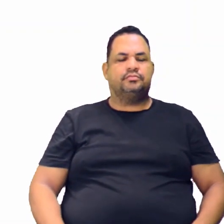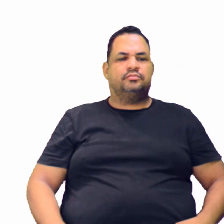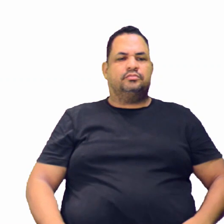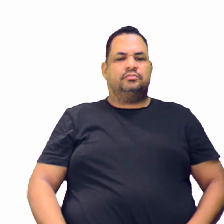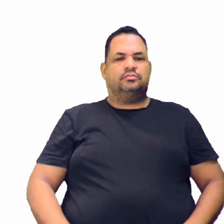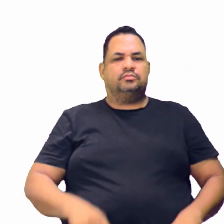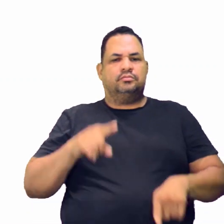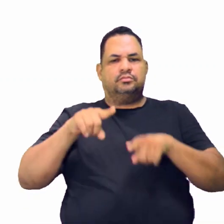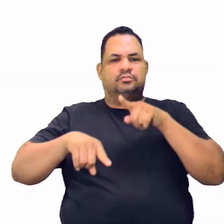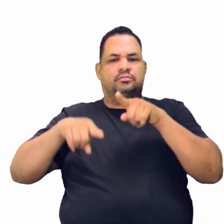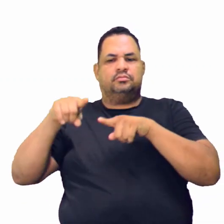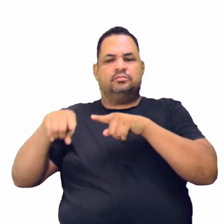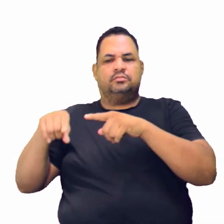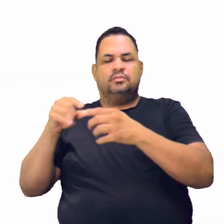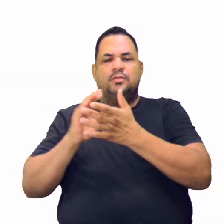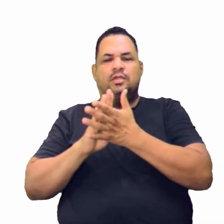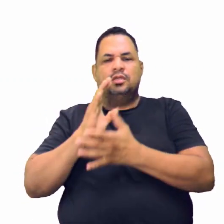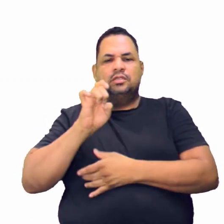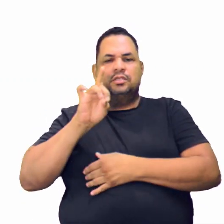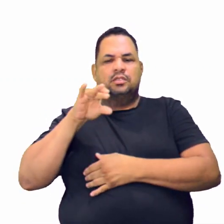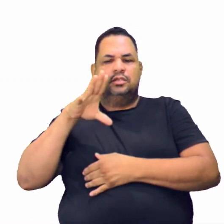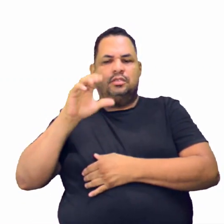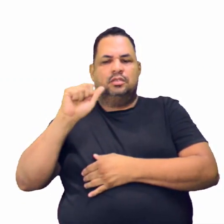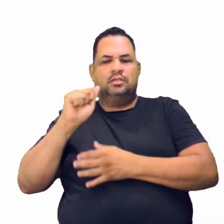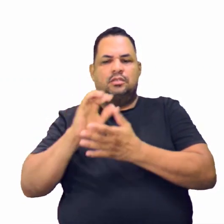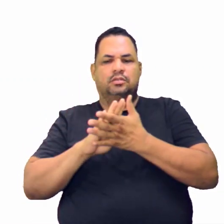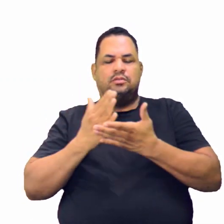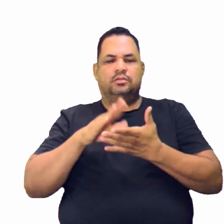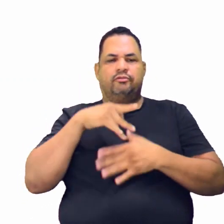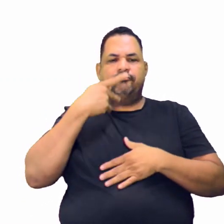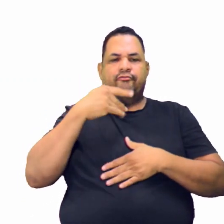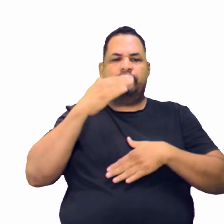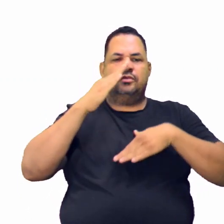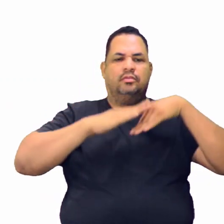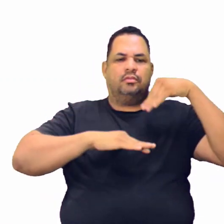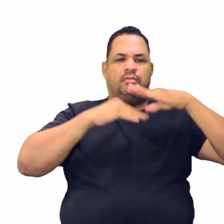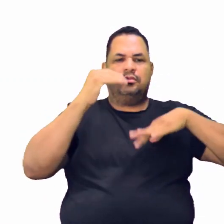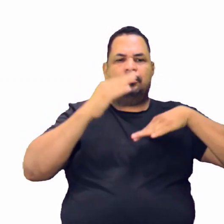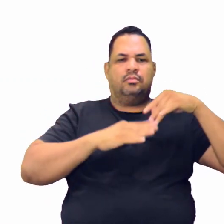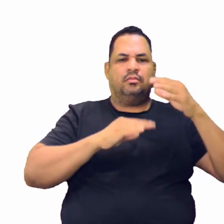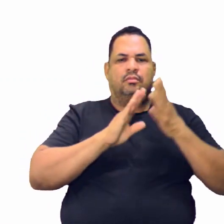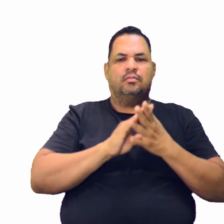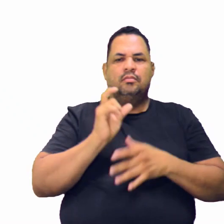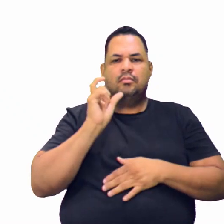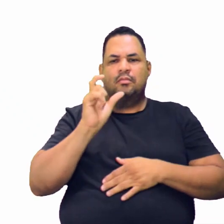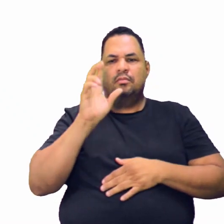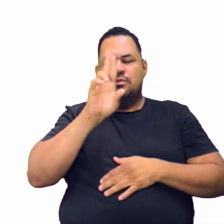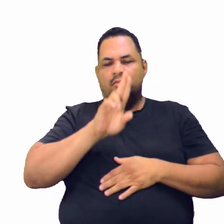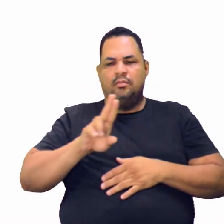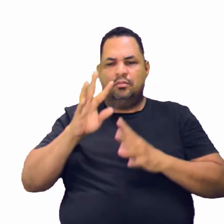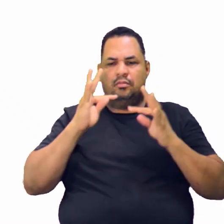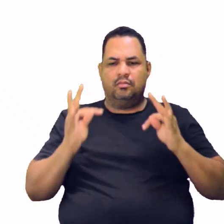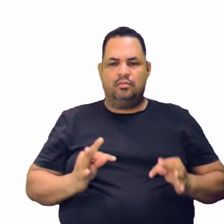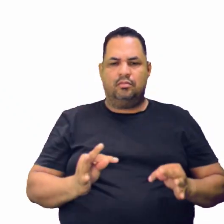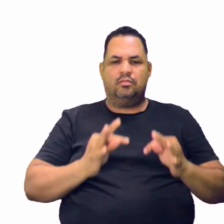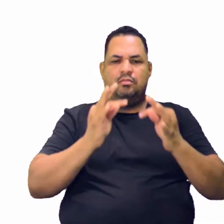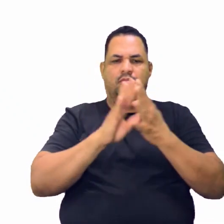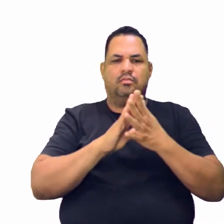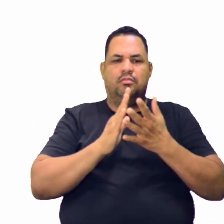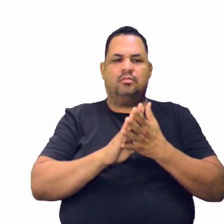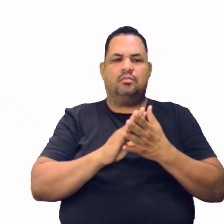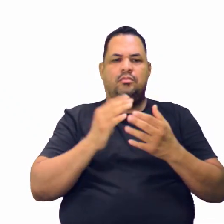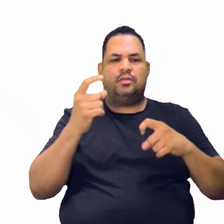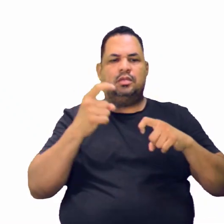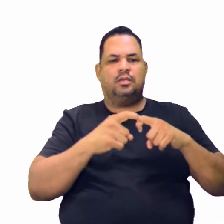Aí, variações diastráticas, né? Jargão profissional, linguagem repleta de palavras de uso técnico. Nós temos aqui a linguagem